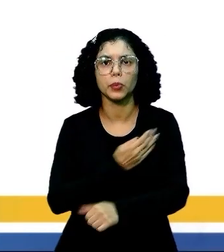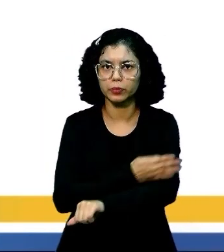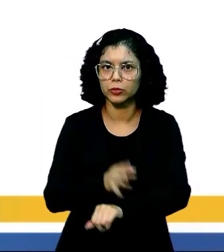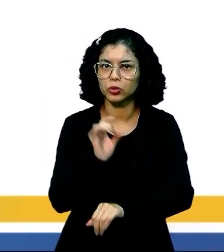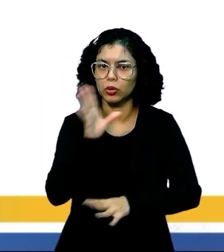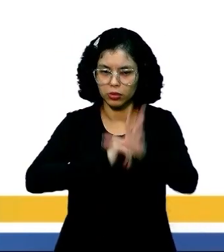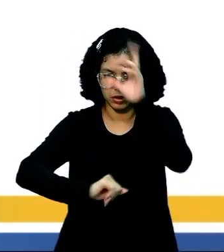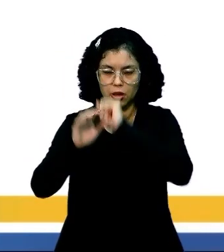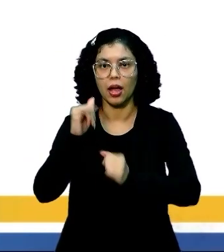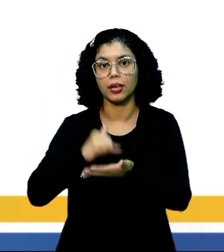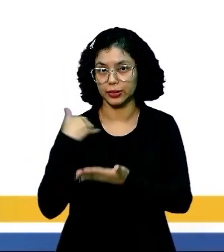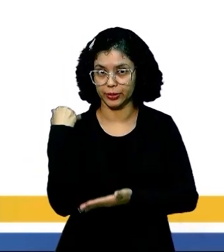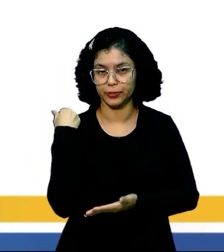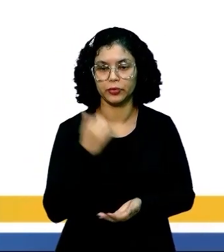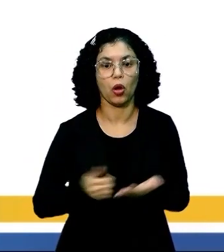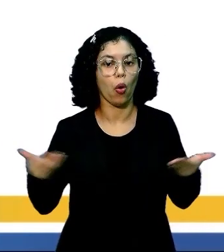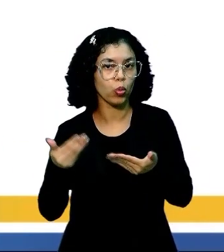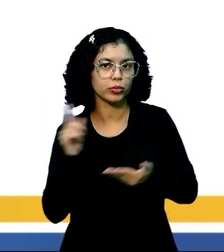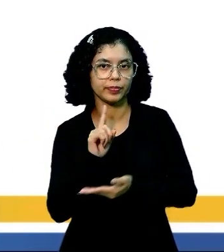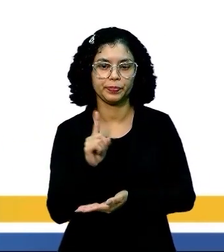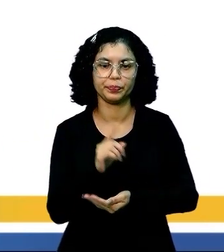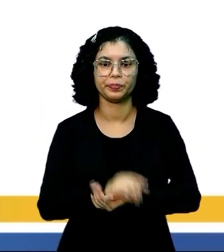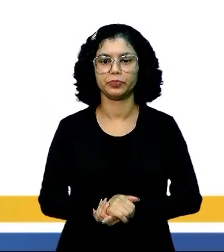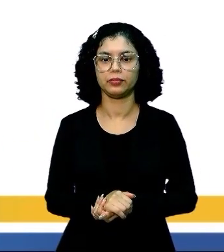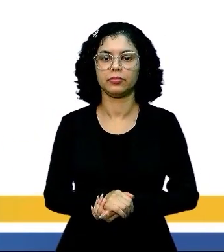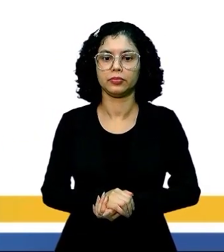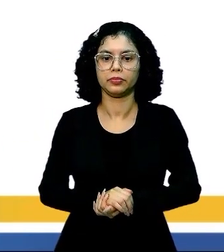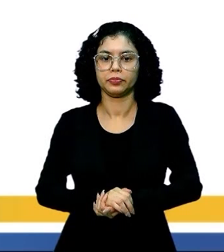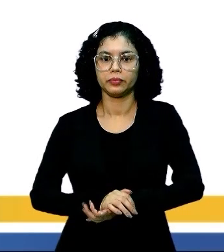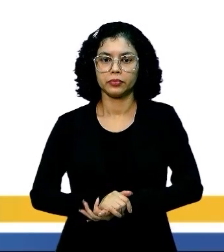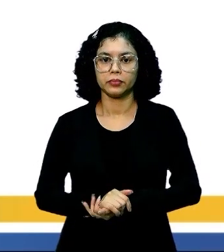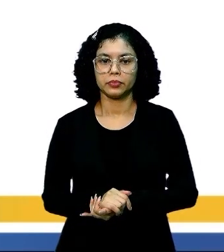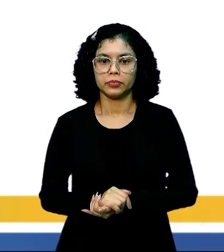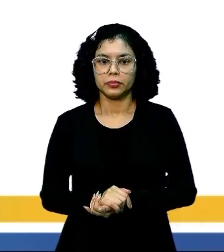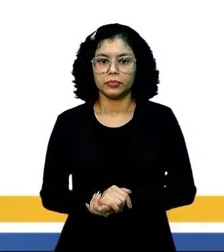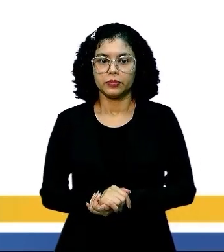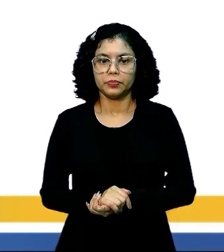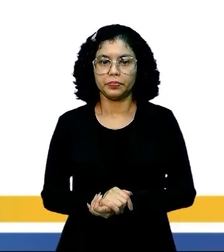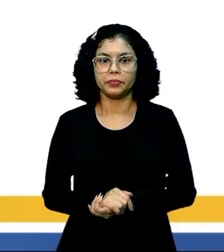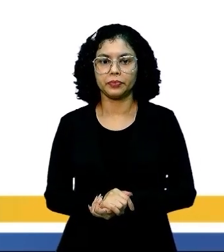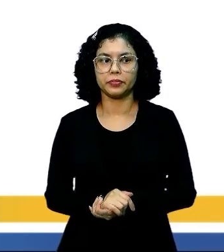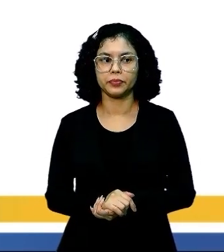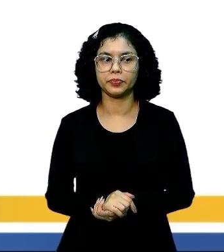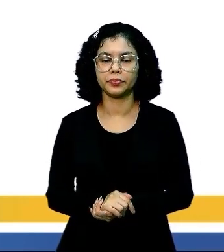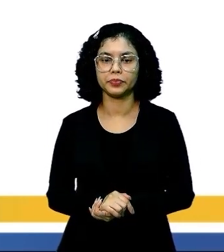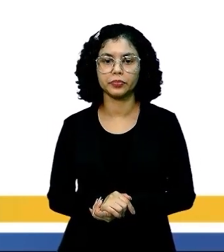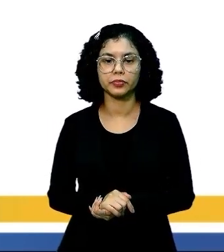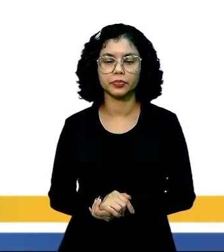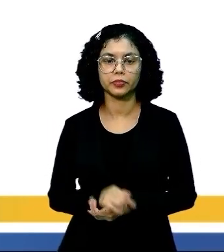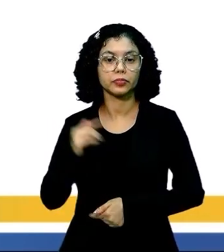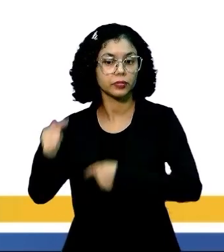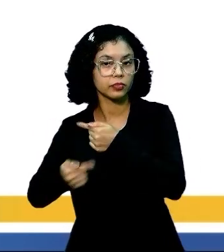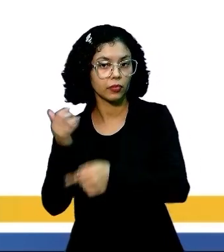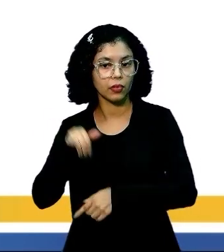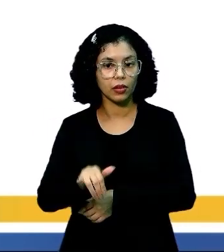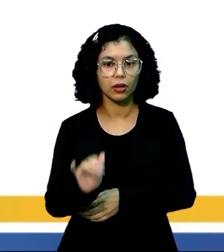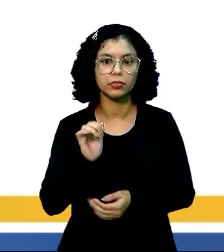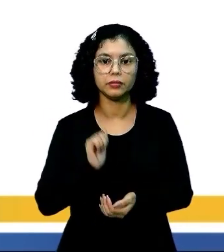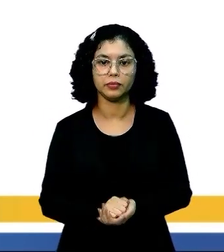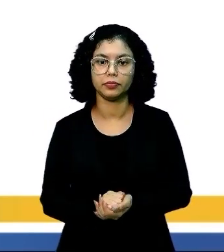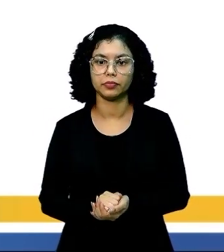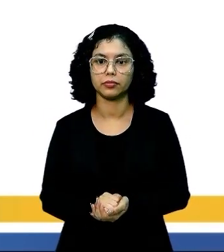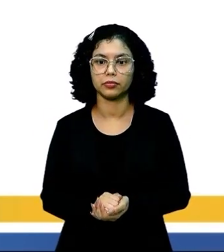do conhecimento à idade. Hoje não. Mas observamos aqui no último parágrafo, né? A geração Y,